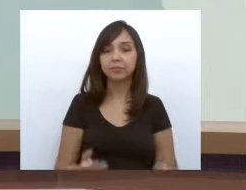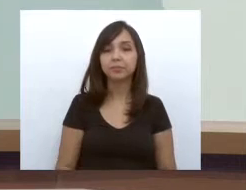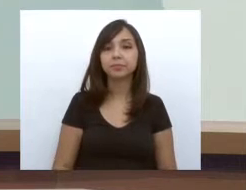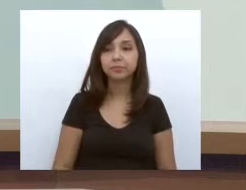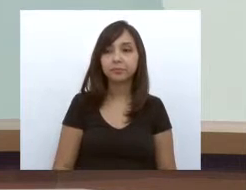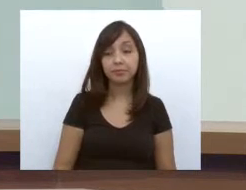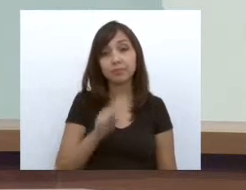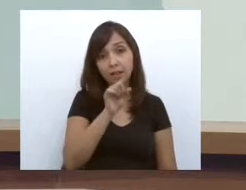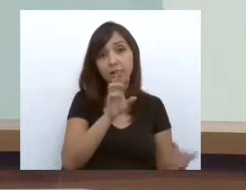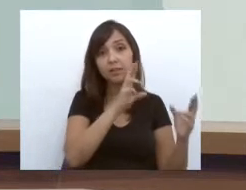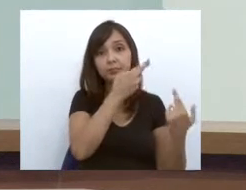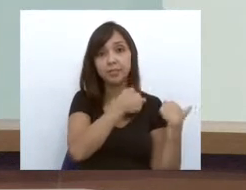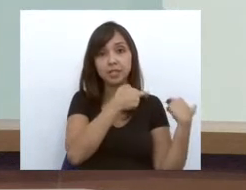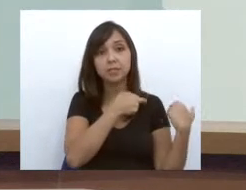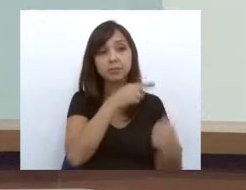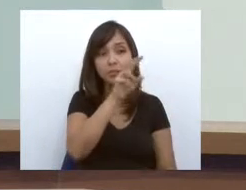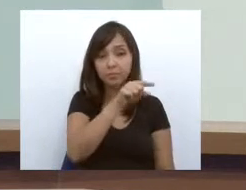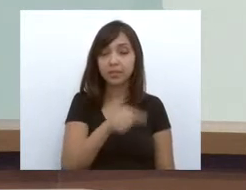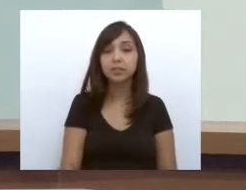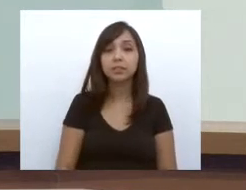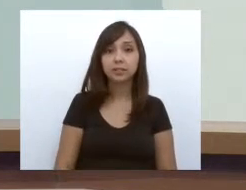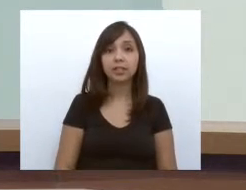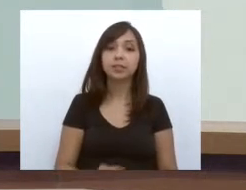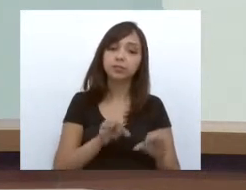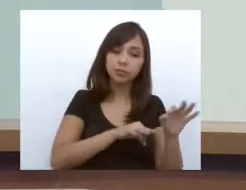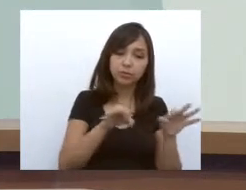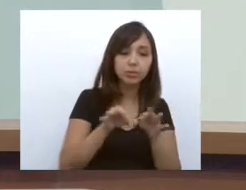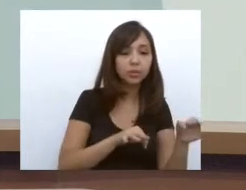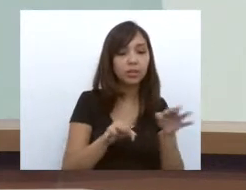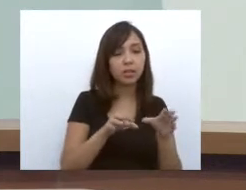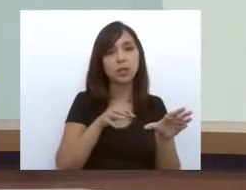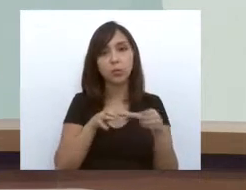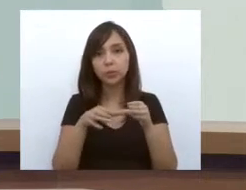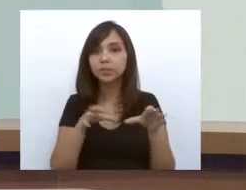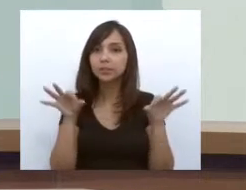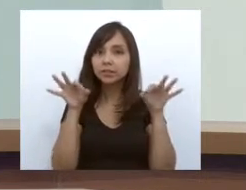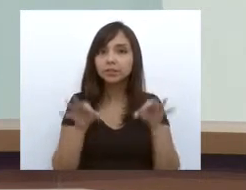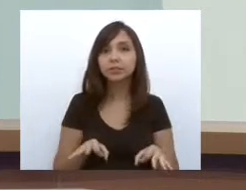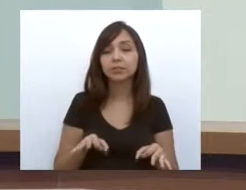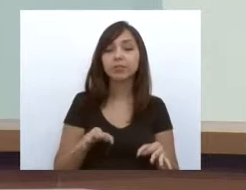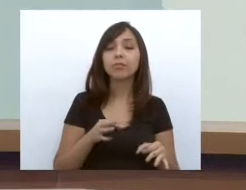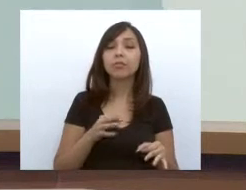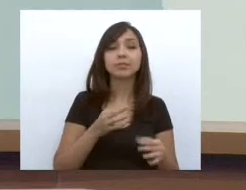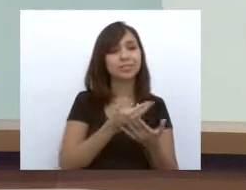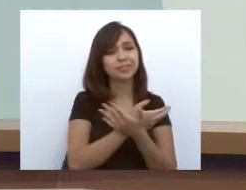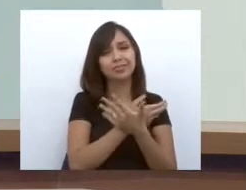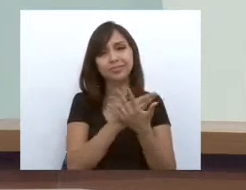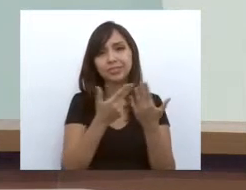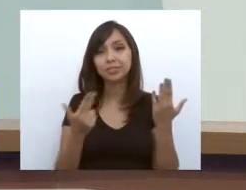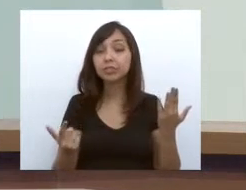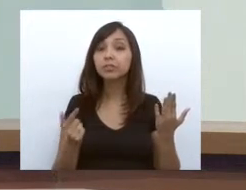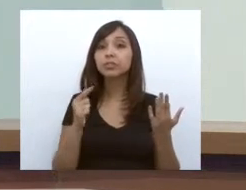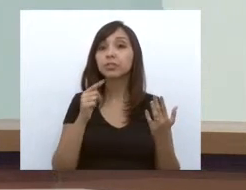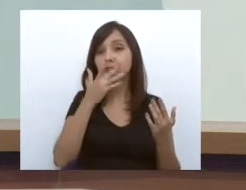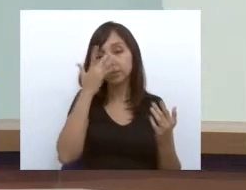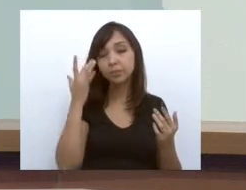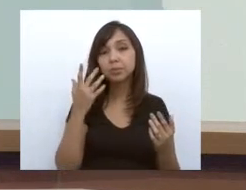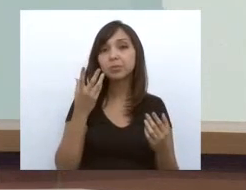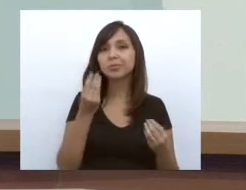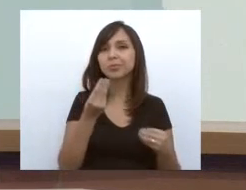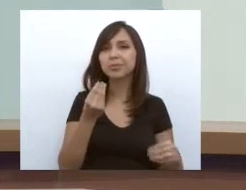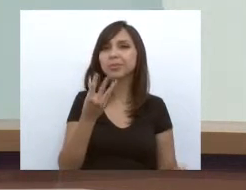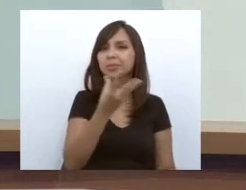é a responsável para coordenar essas eleições. Ali tinha centenas, vereador Sajão,